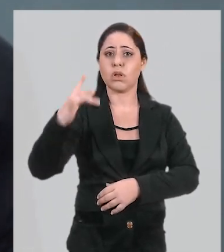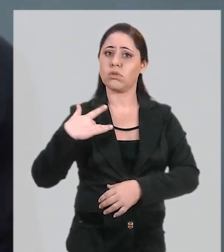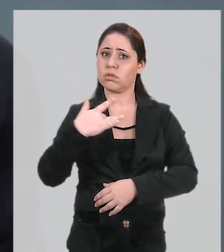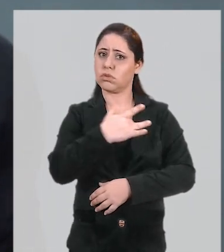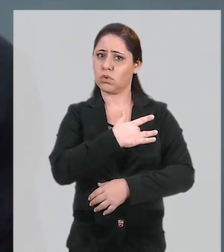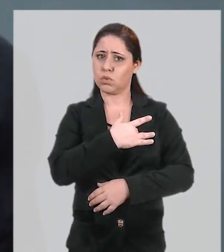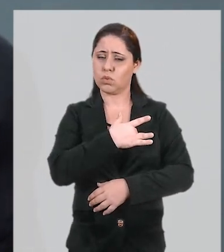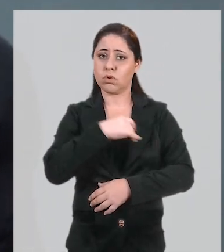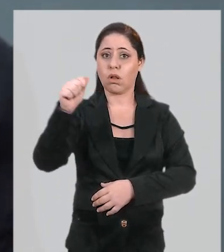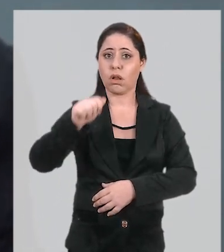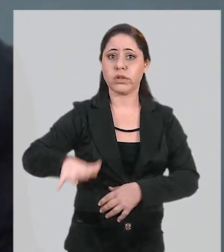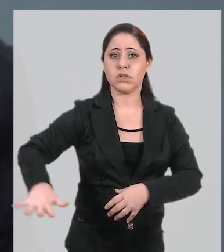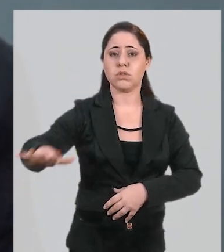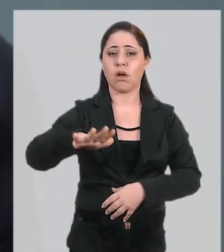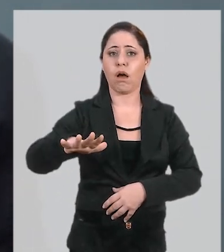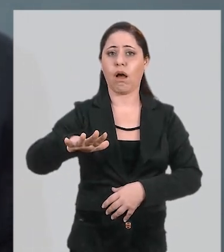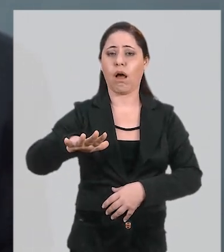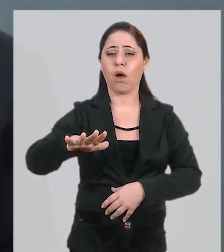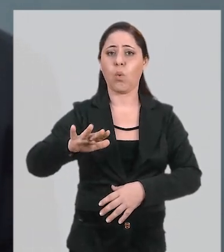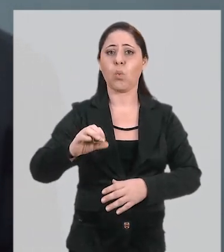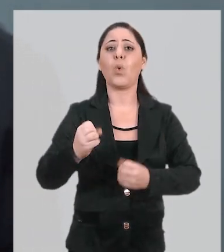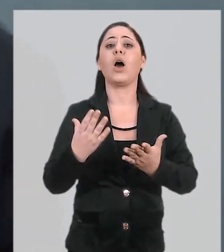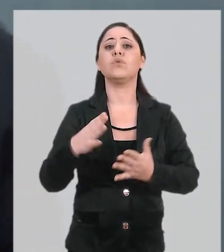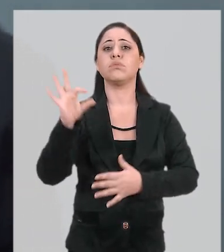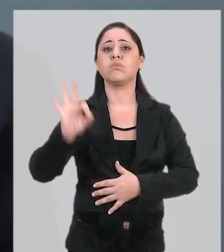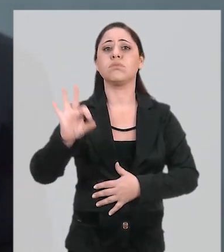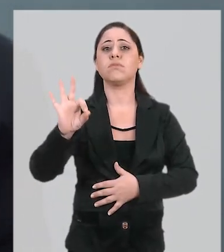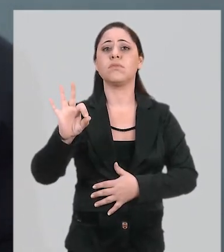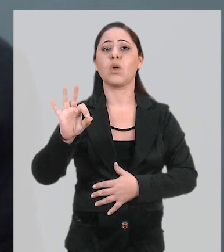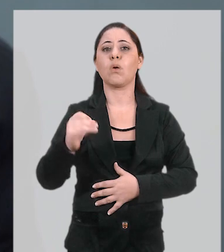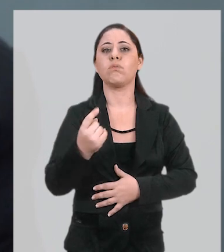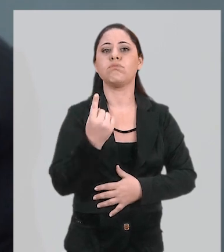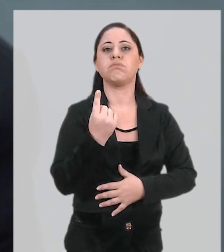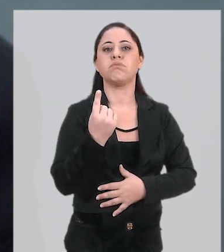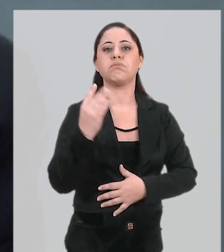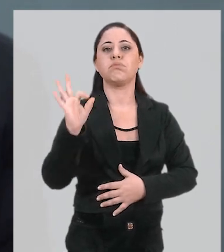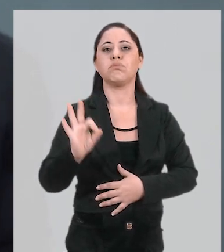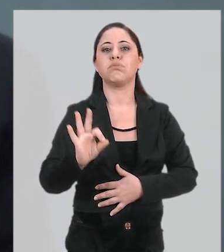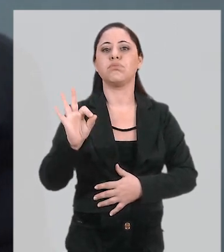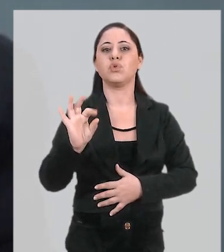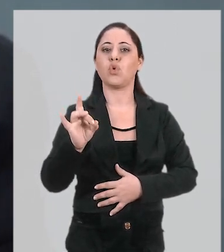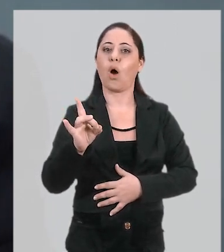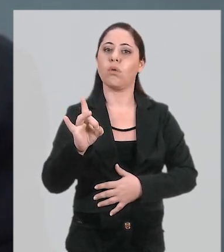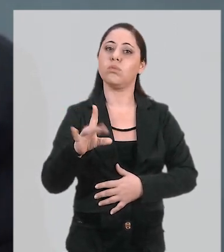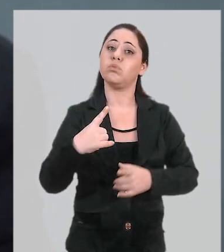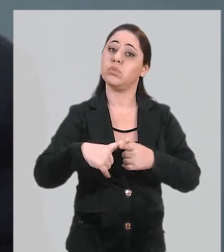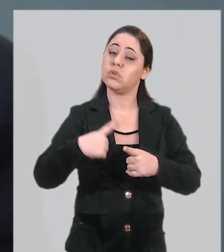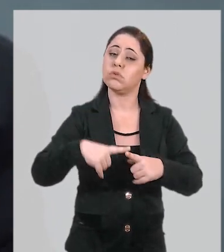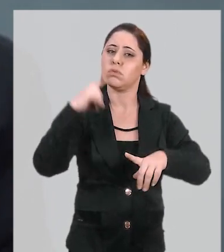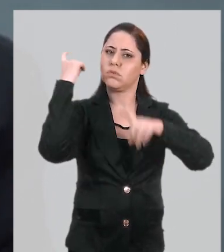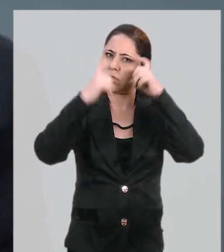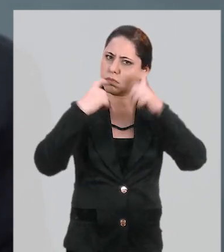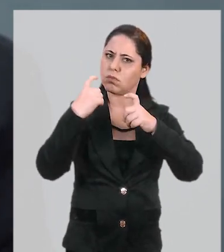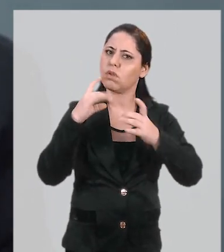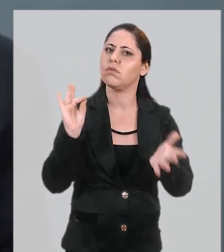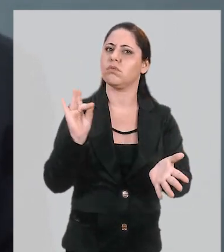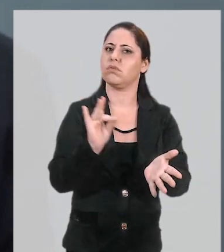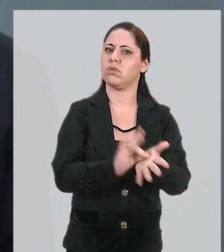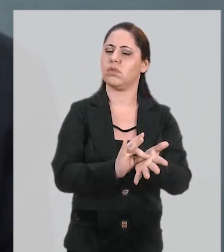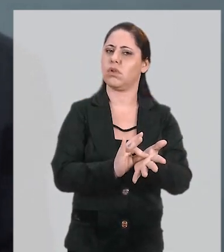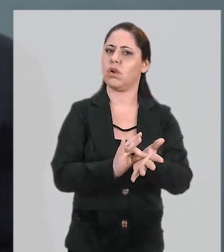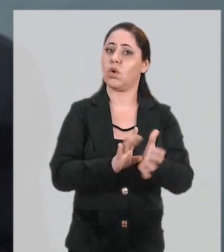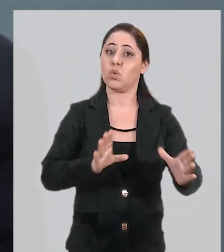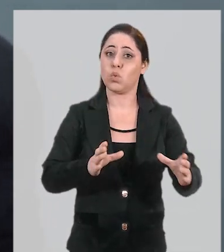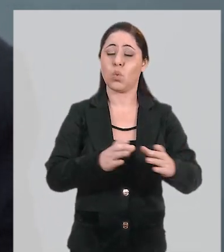30% na saúde, enquanto que na assistência social, às vezes não chega o índice de 1% de investimento. E isso realmente é uma preocupação muito grande. E aí,